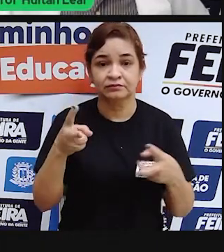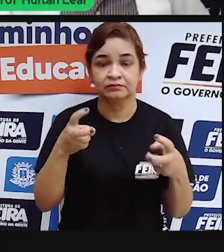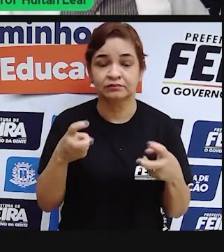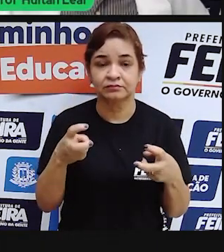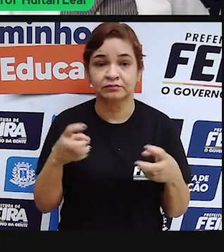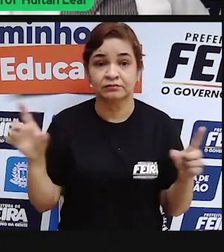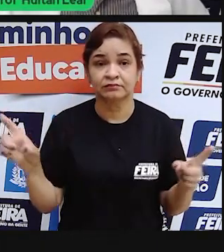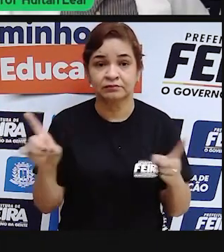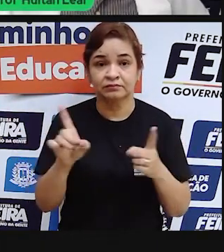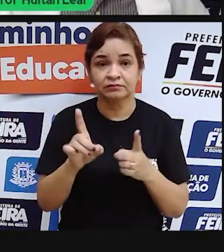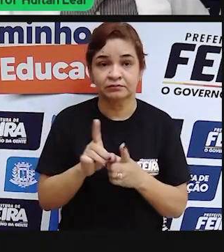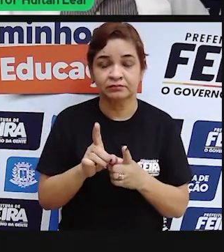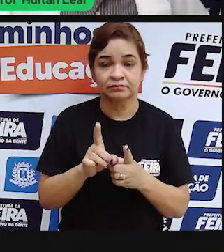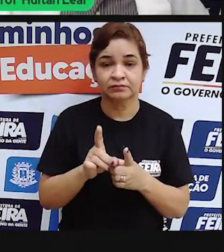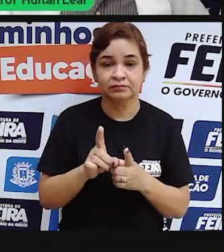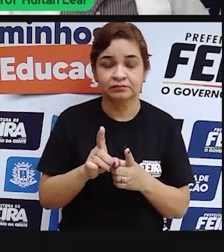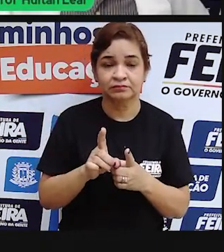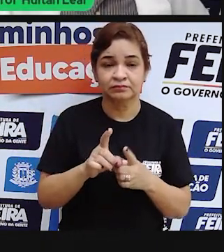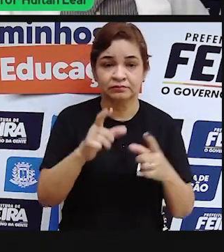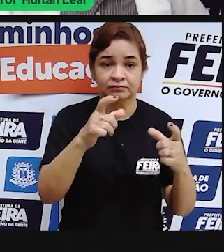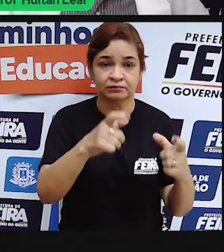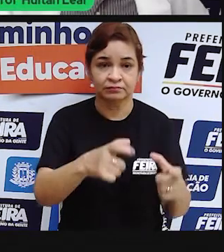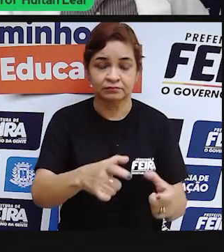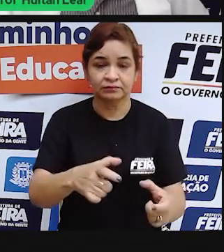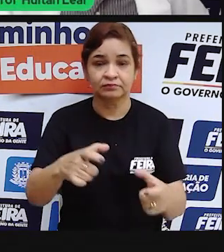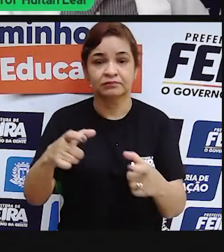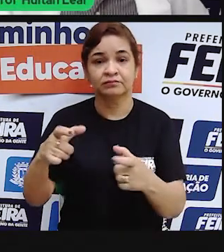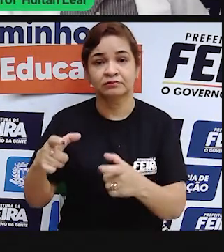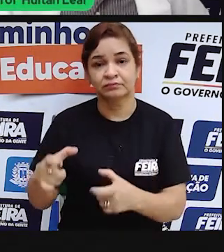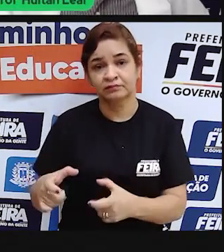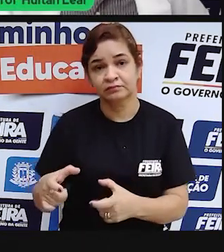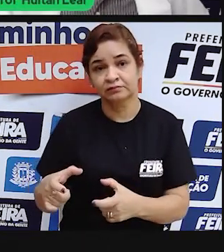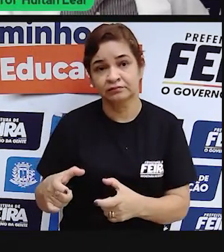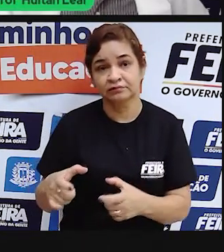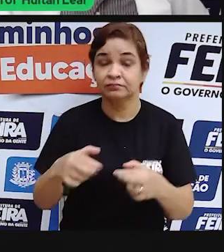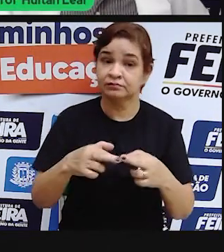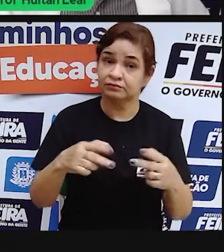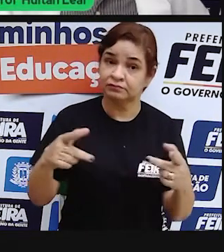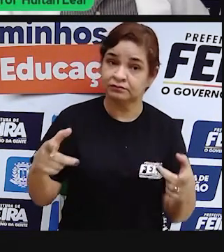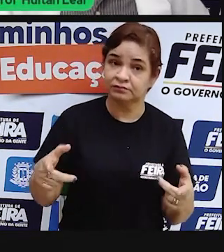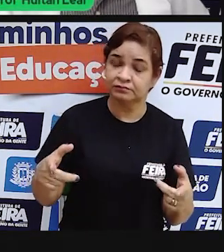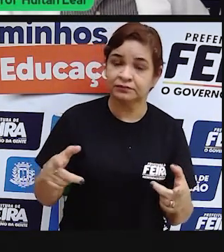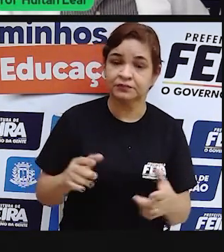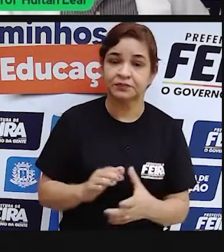você encontra em determinado lugar um objeto